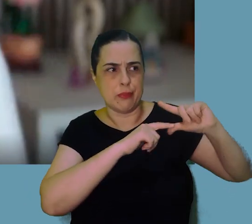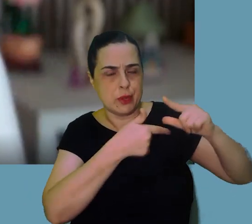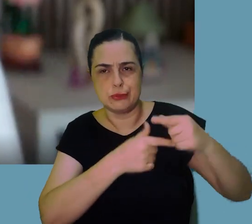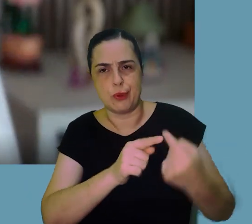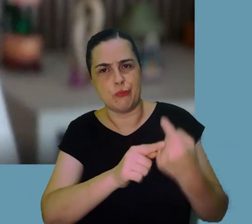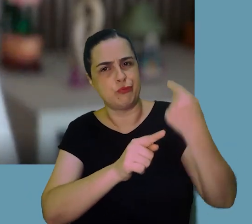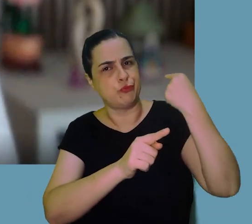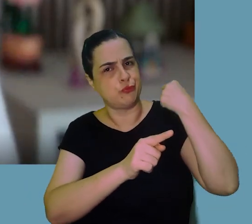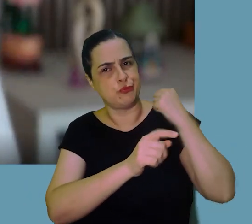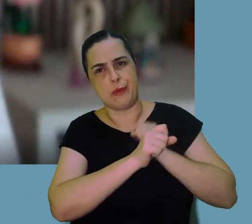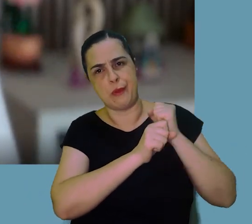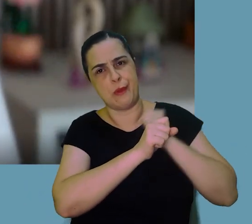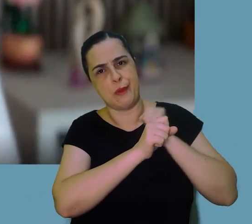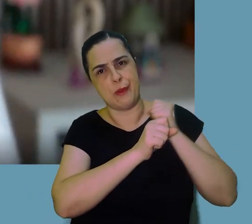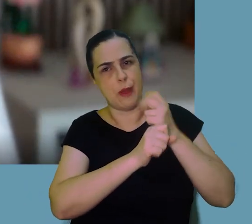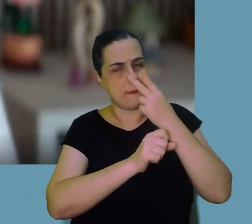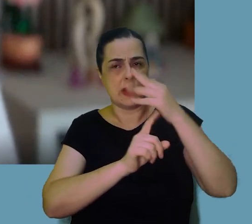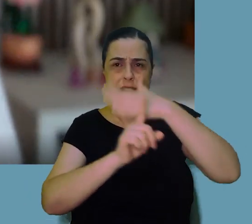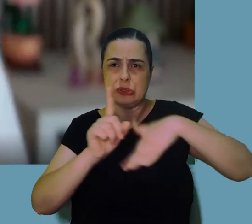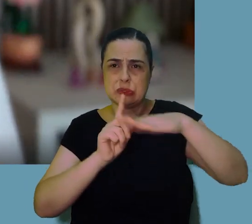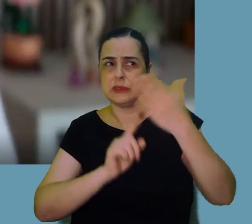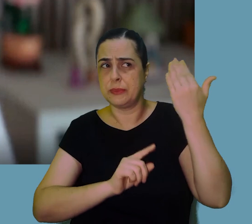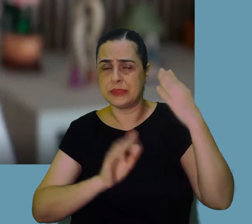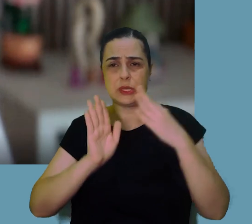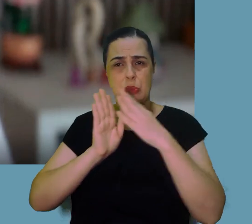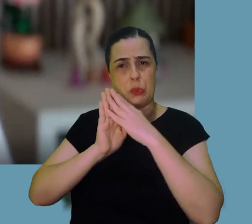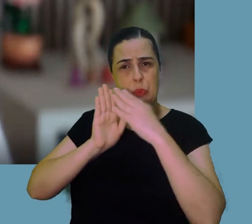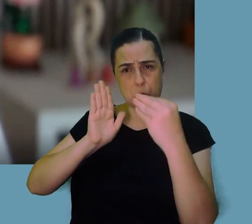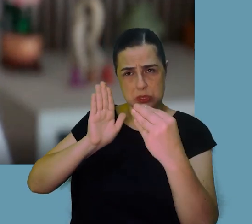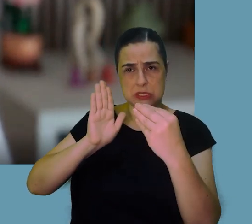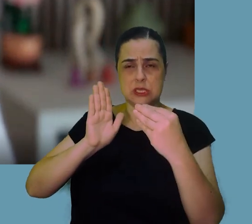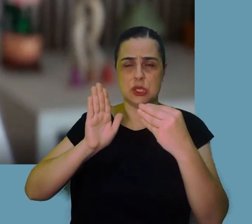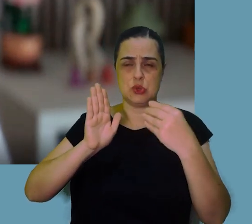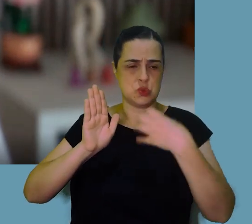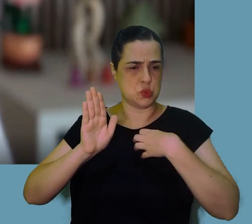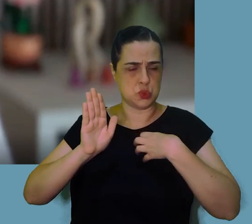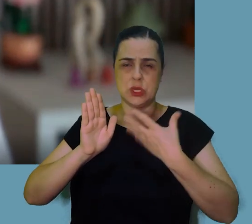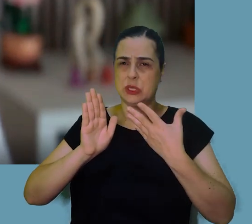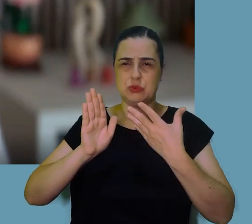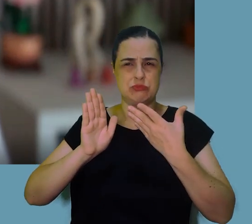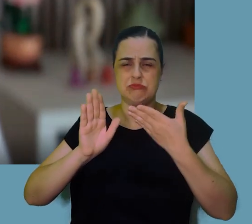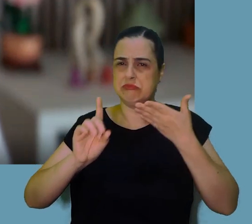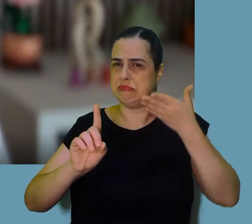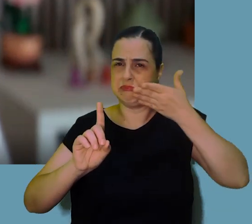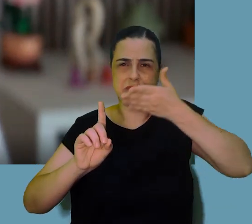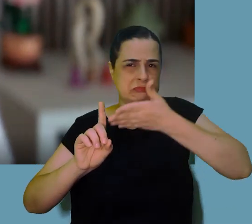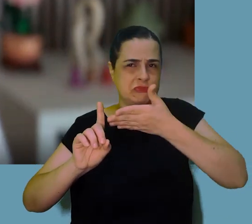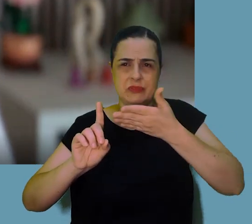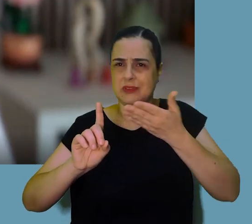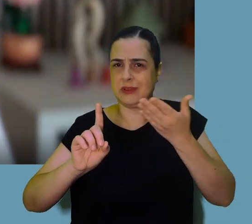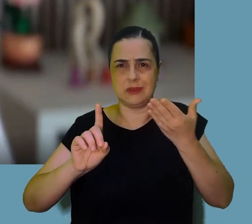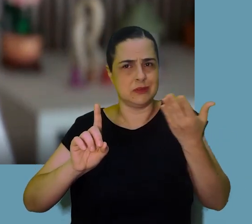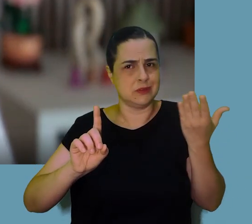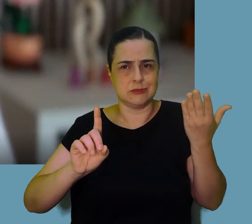de uma sociedade com padrões instituídos, né, de referência que não é